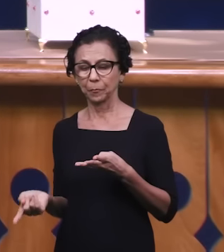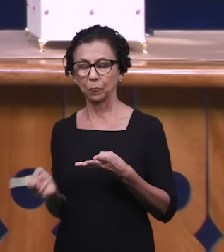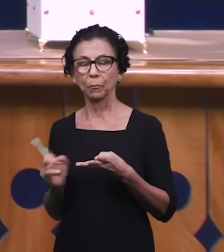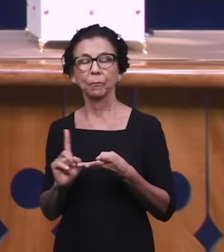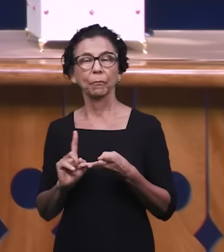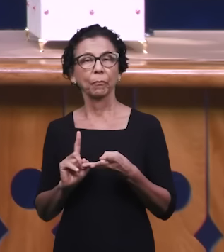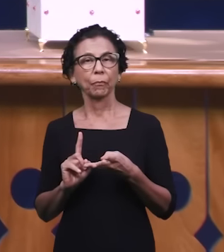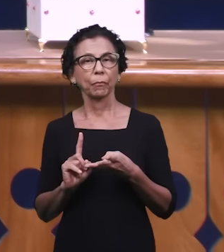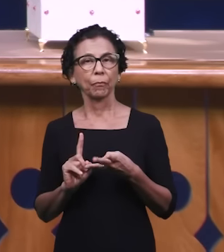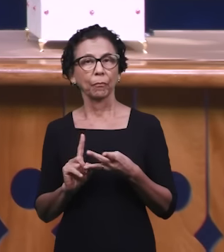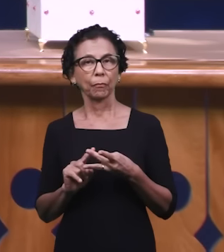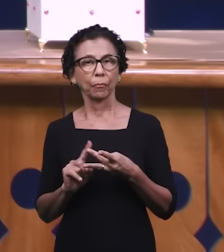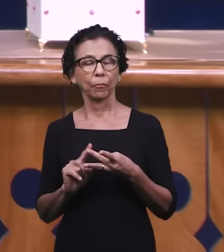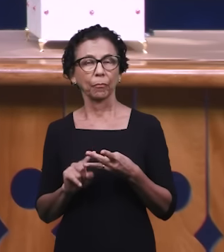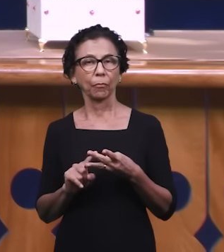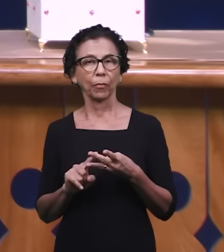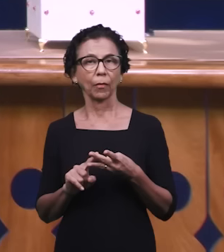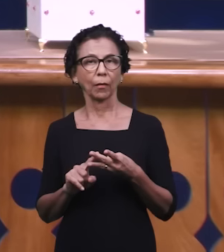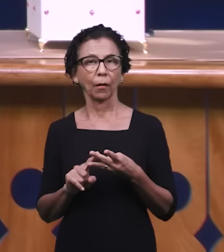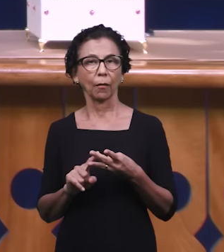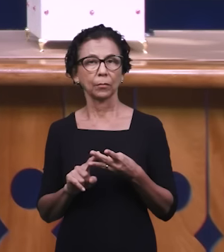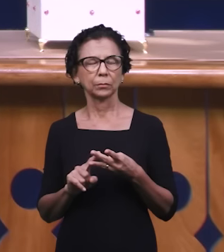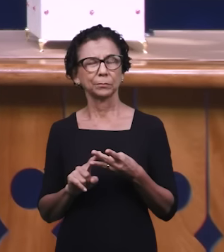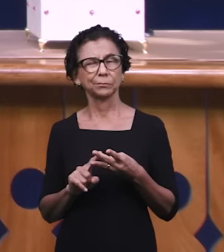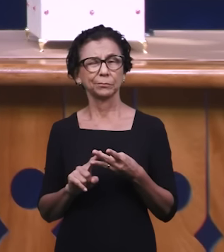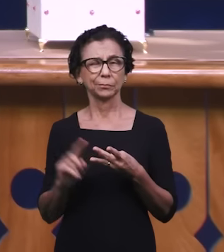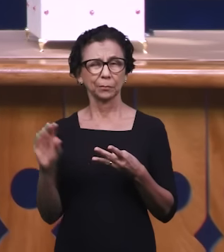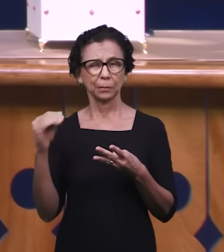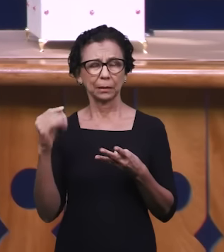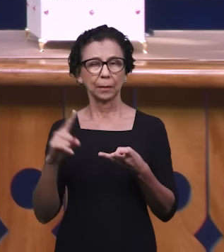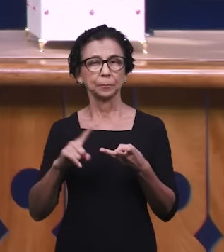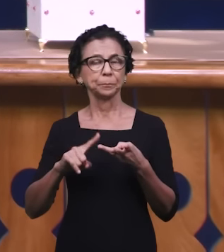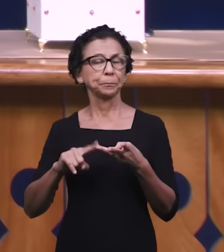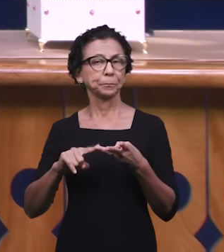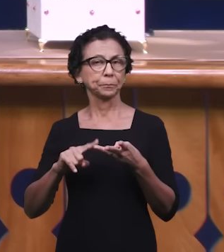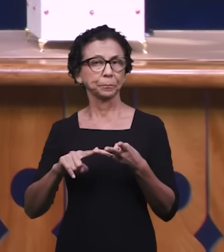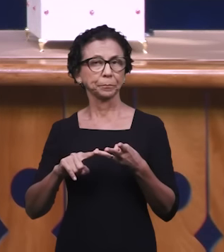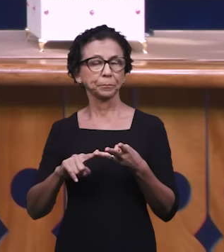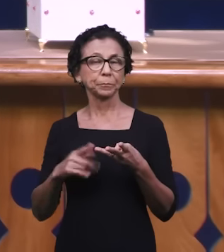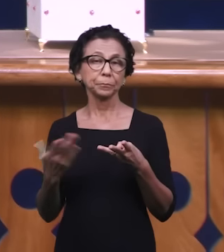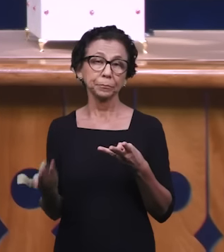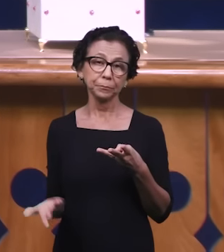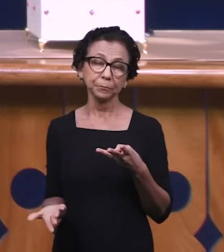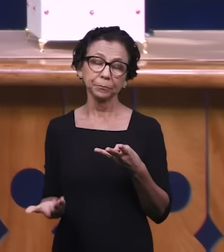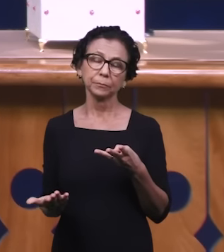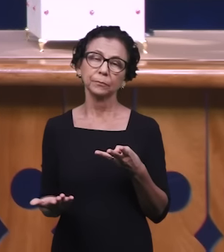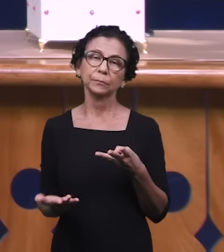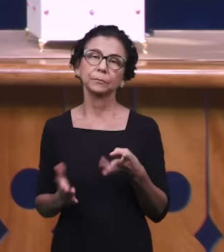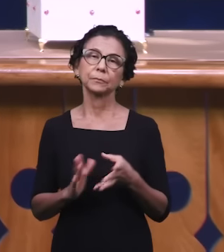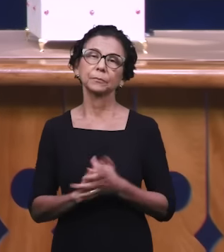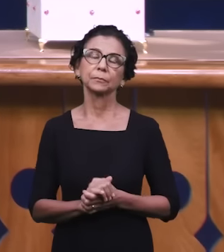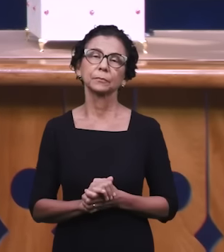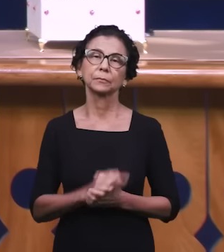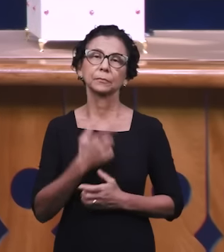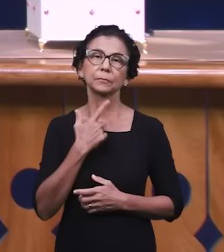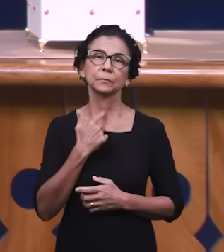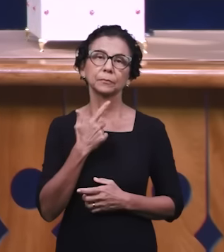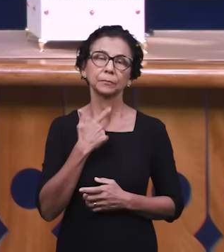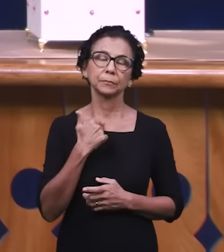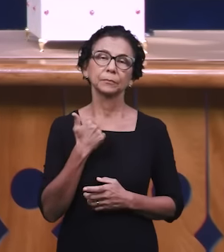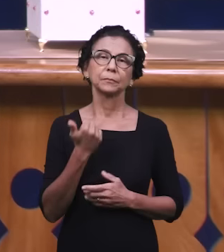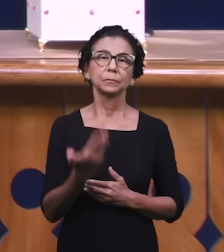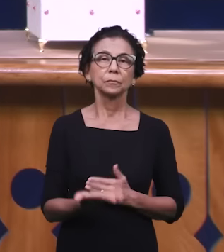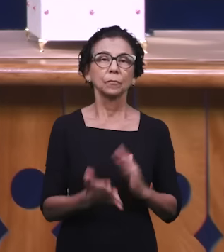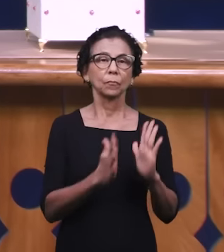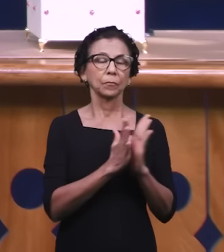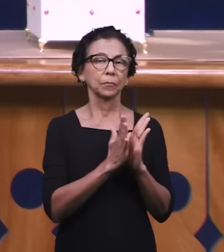para você também, com o seu celular, identificar e mandar a sua experiência. E, finalmente, aqueles que desejam uma